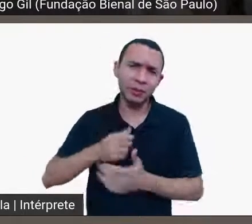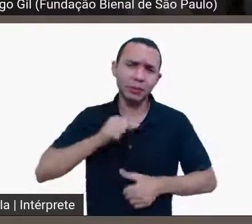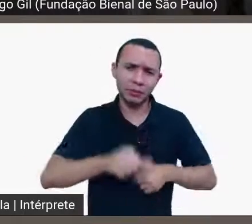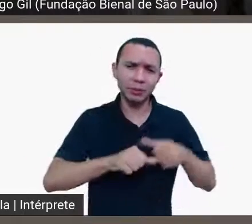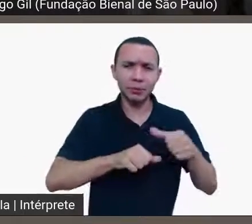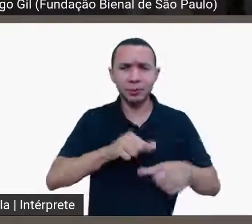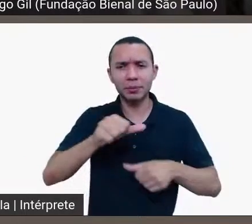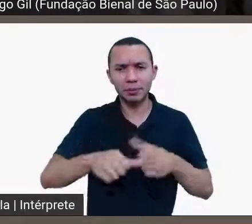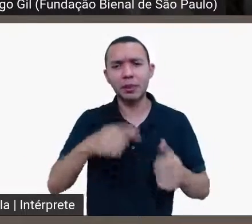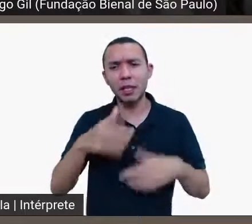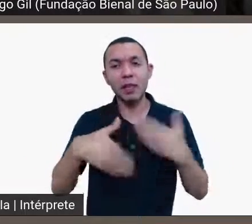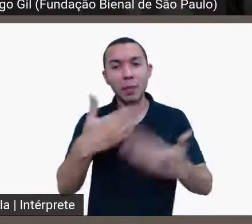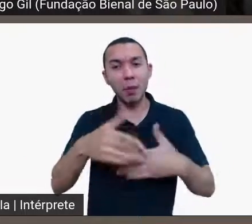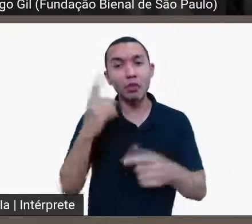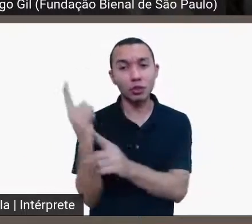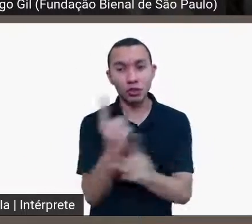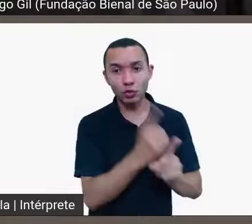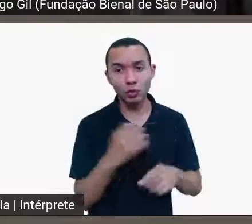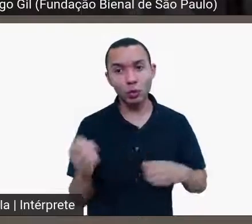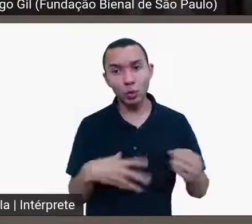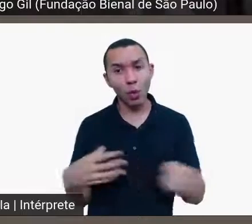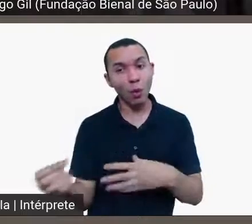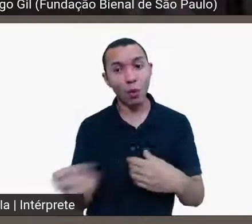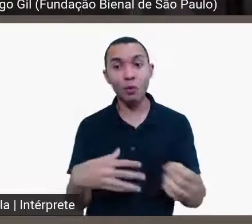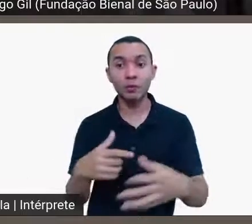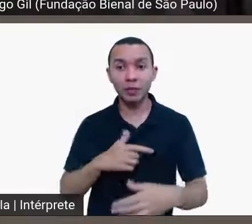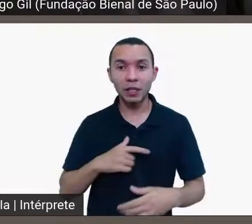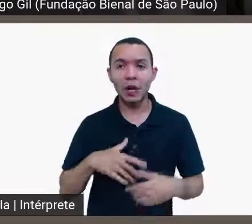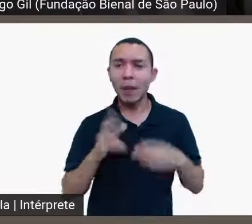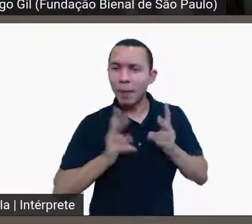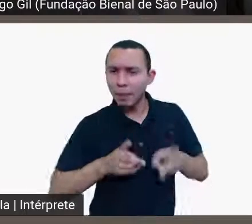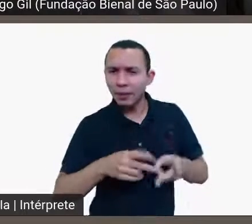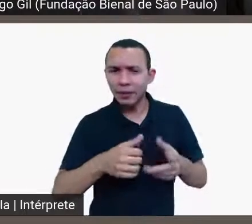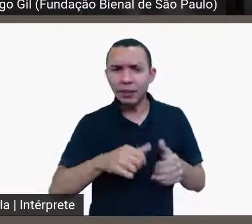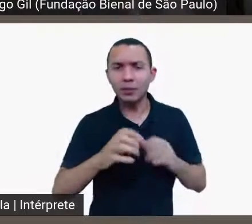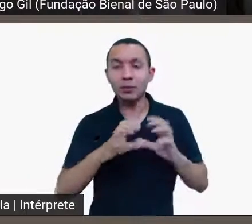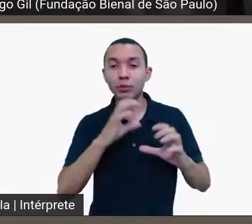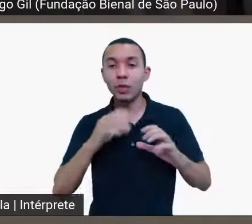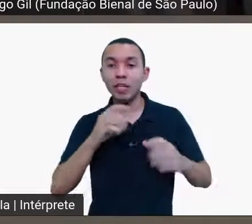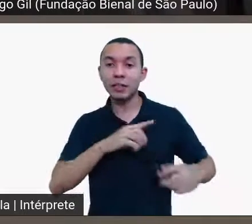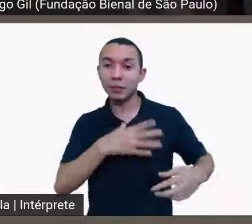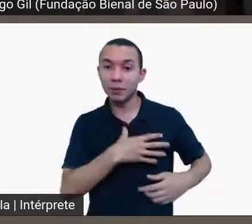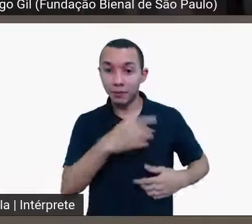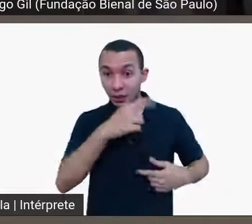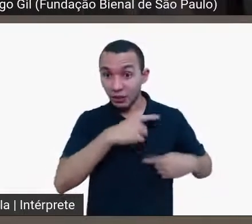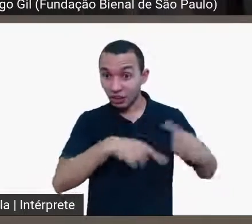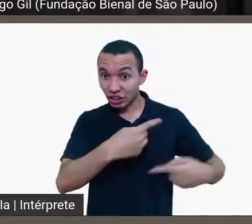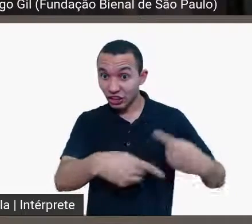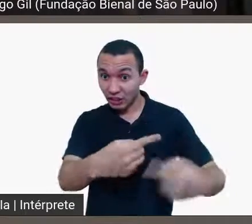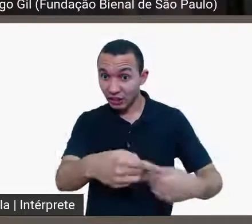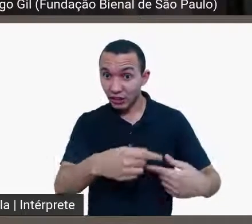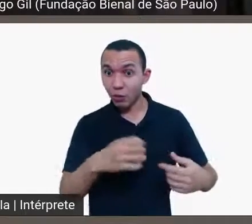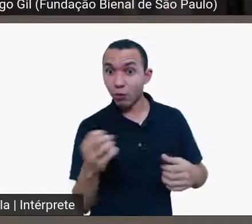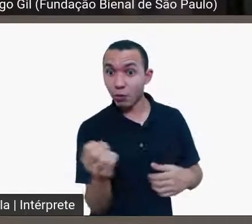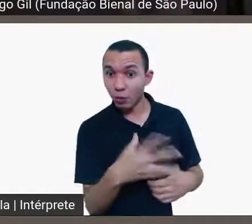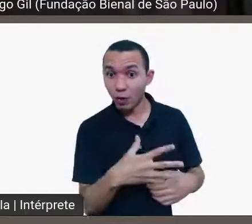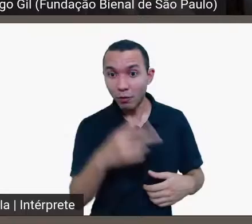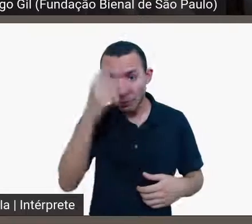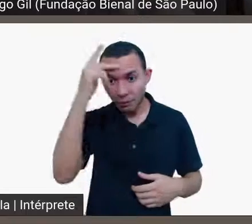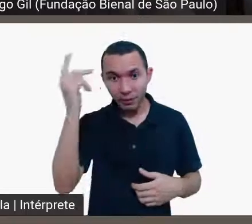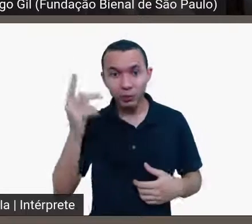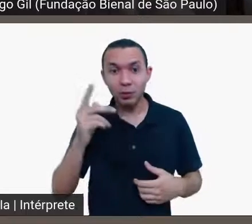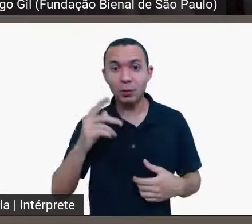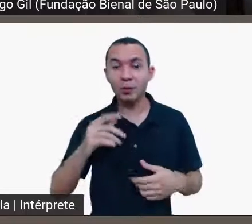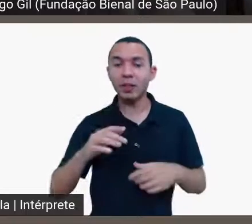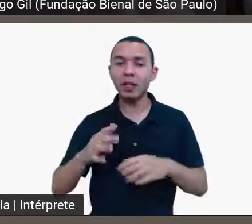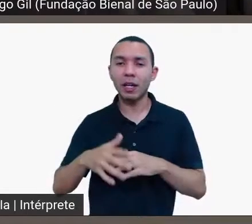O problema todo é que isso não teve permanência, não conseguiu comunicar com as outras gerações. Quando chega a geração do